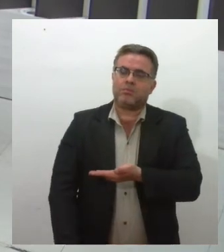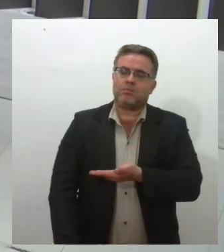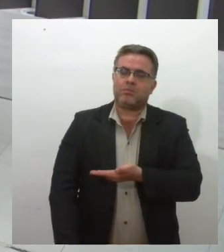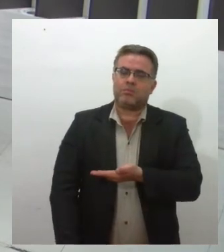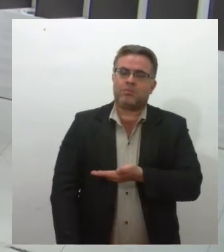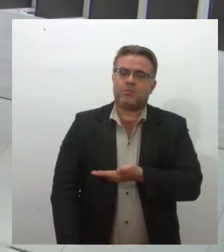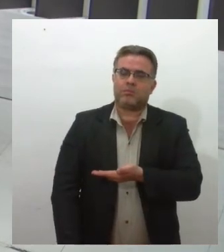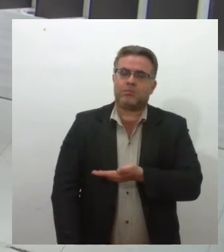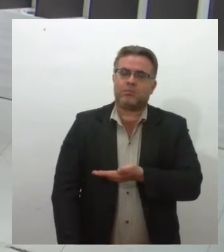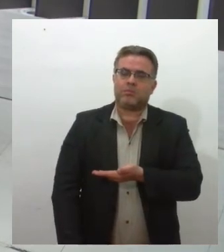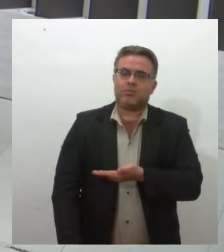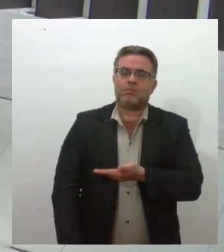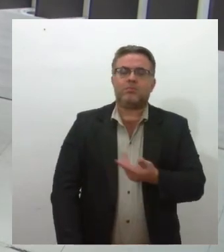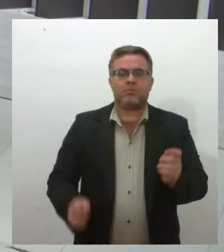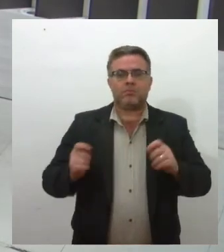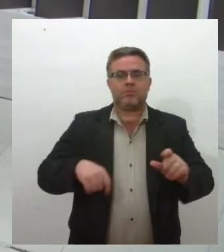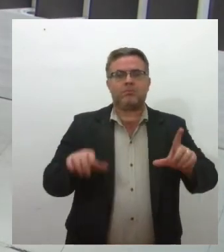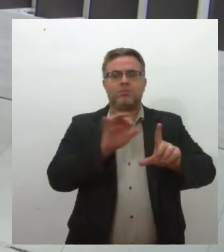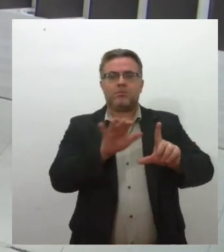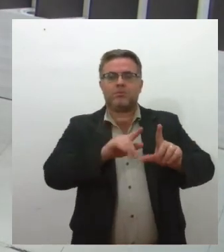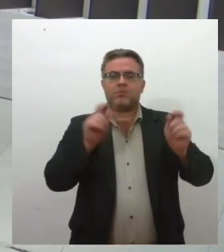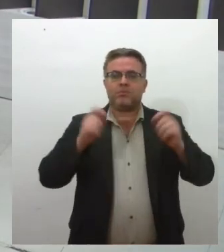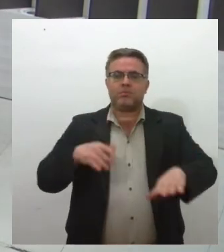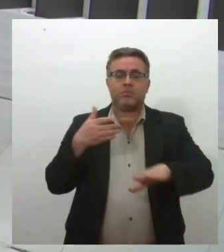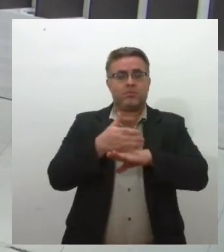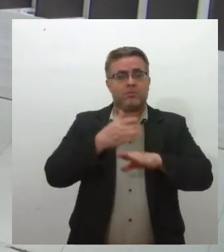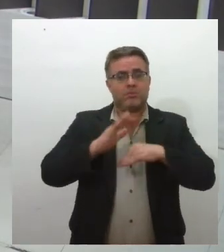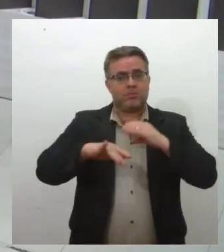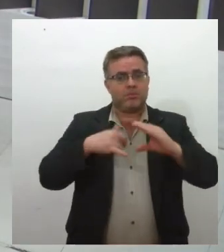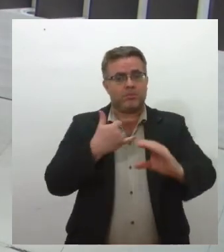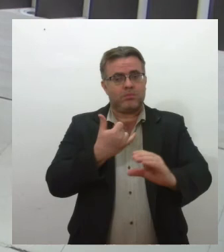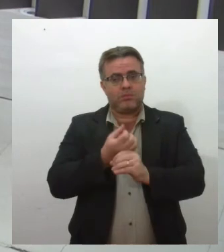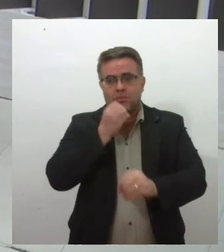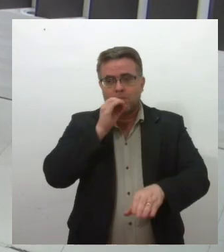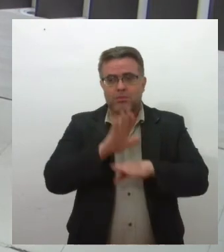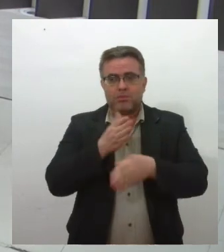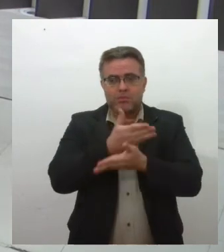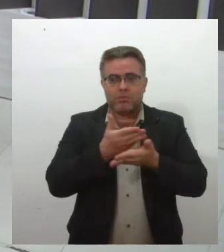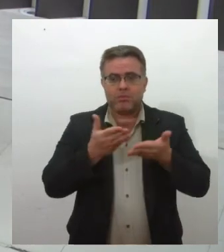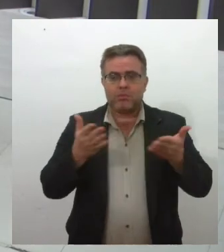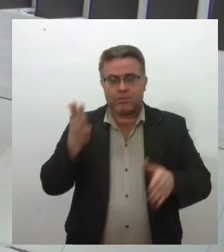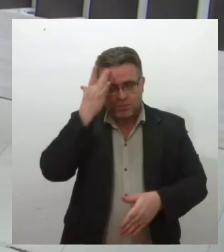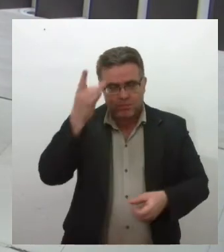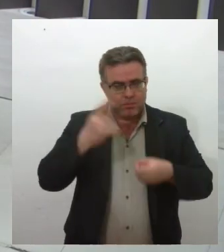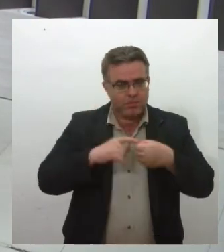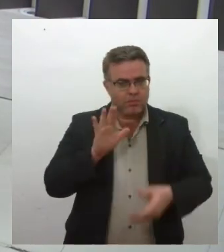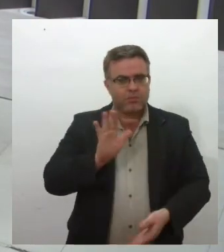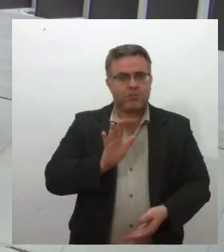@TVAlese, no QR Code aqui na tela você também acessa o nosso canal no YouTube. Uma boa tarde para você e até amanhã.